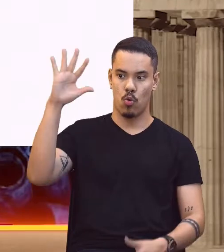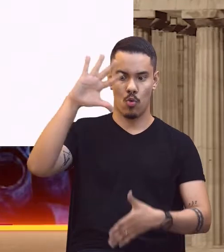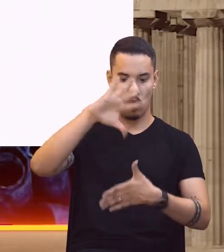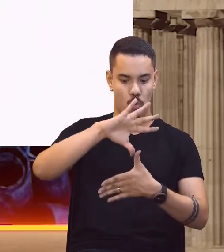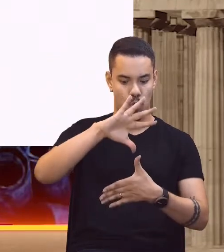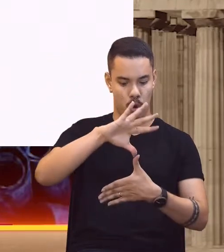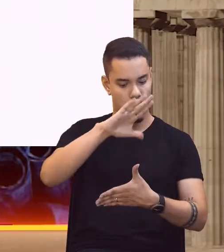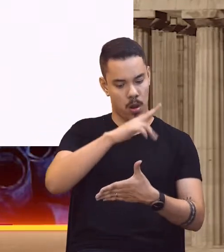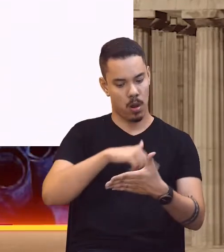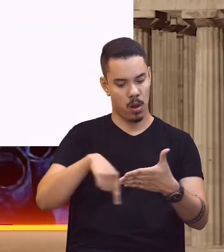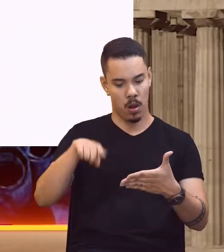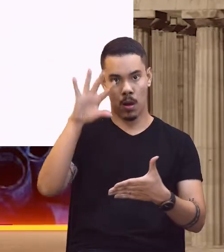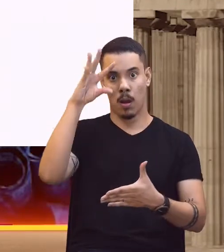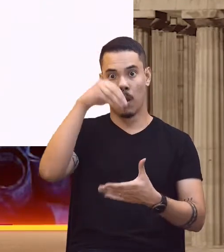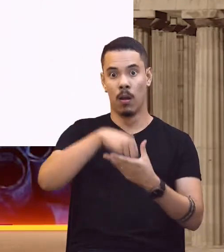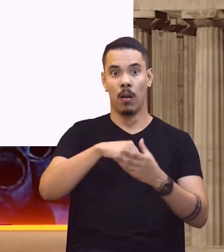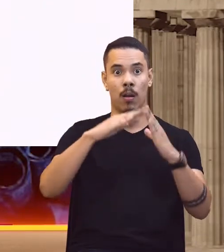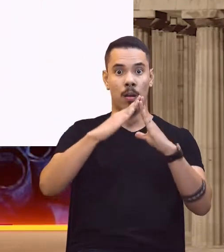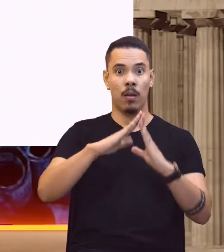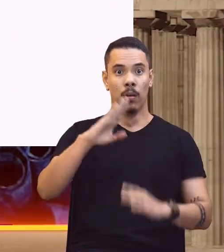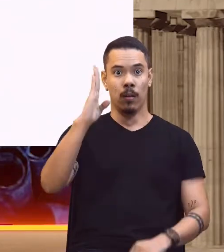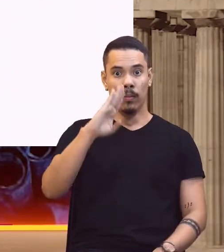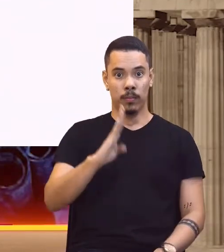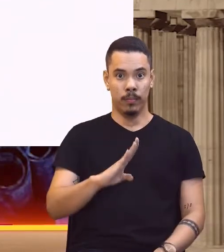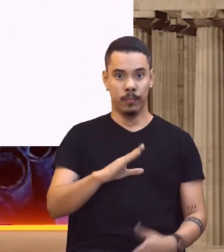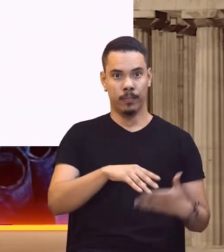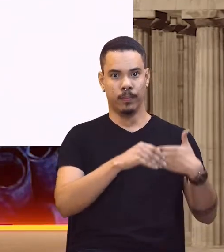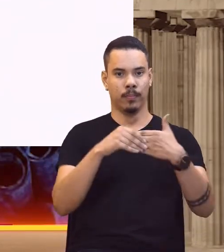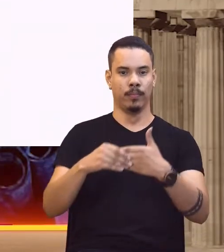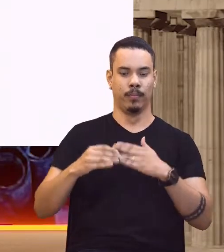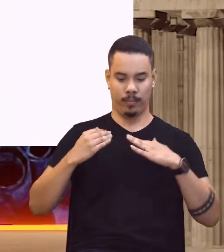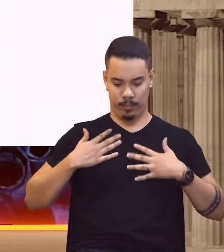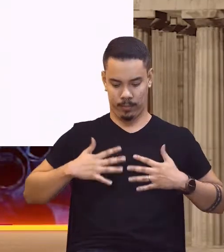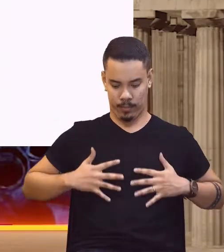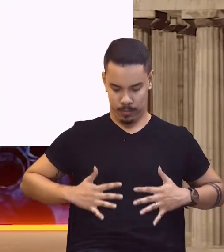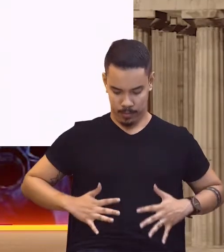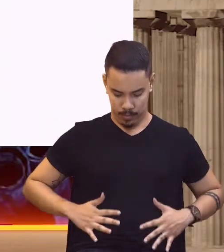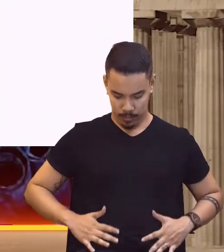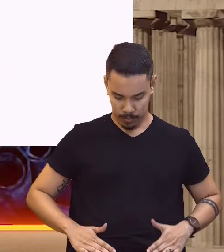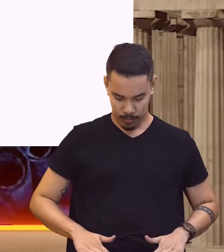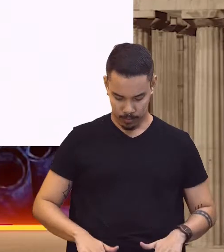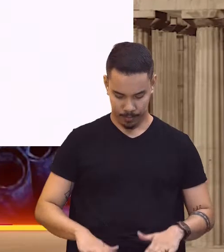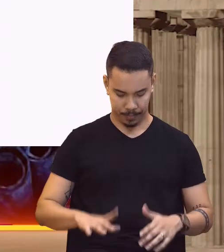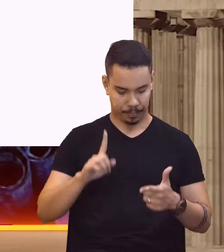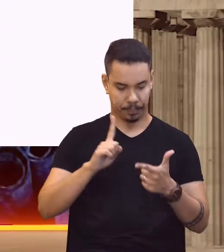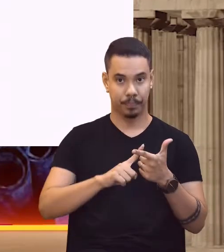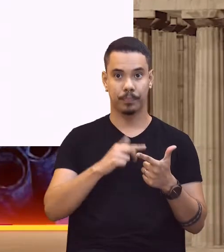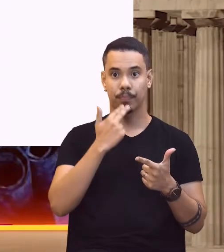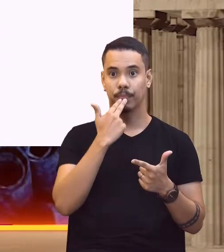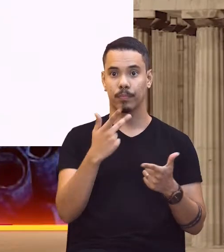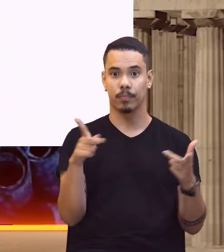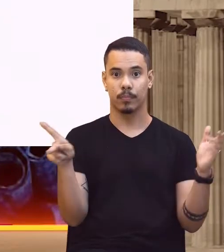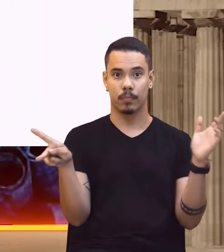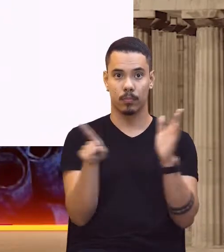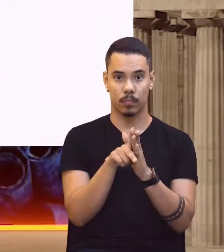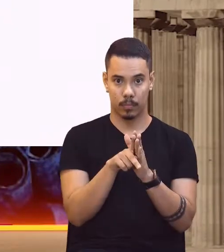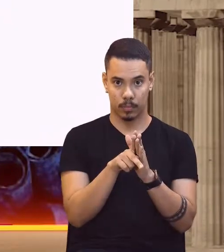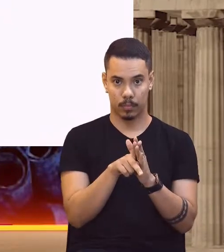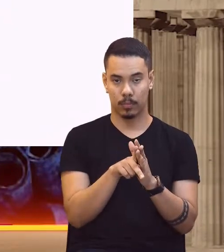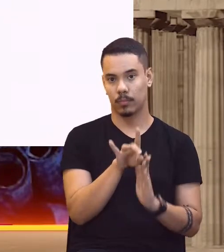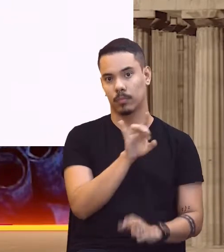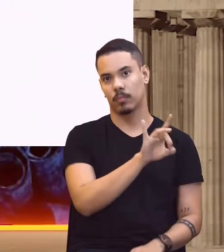o que eles trouxeram? Sua vestimenta, uma língua própria de cada